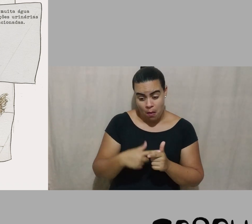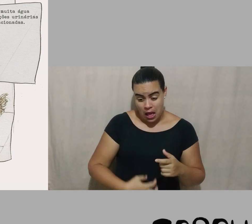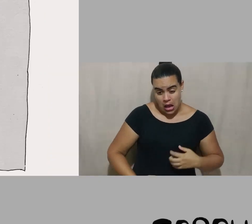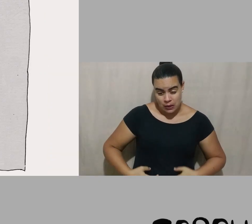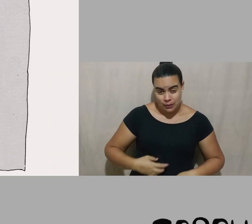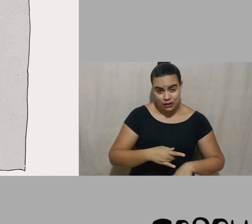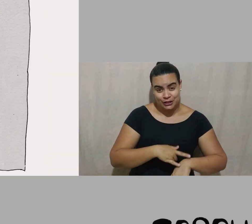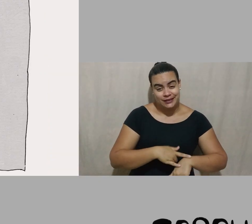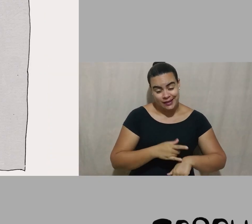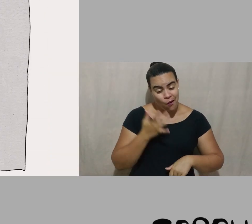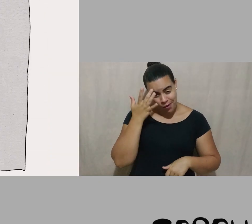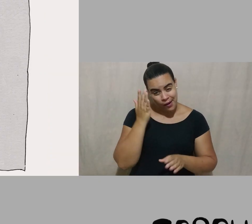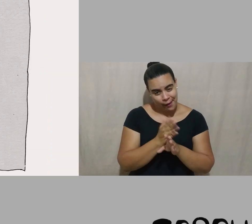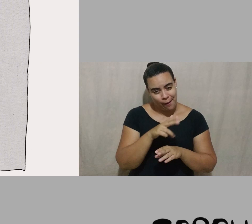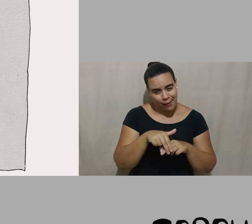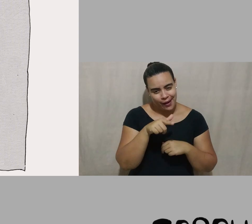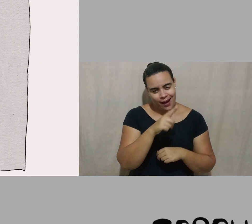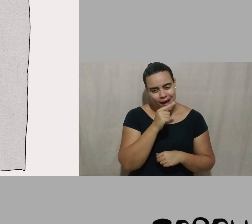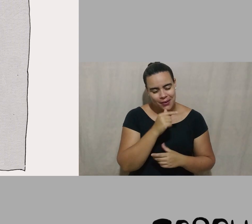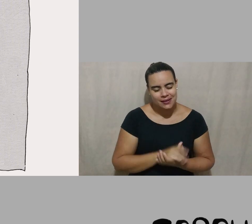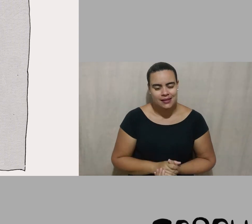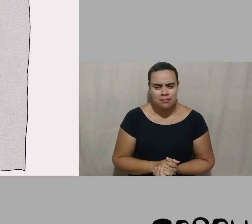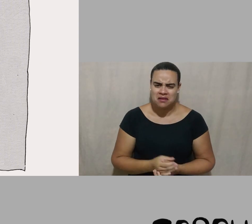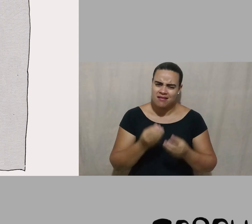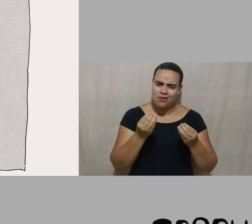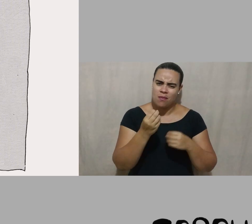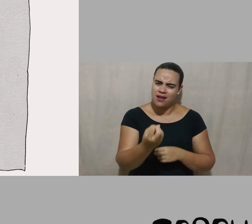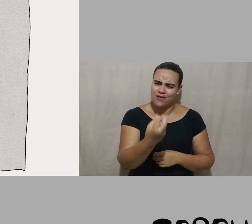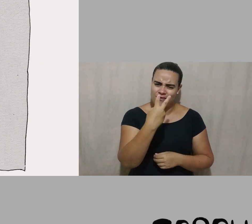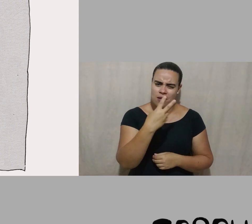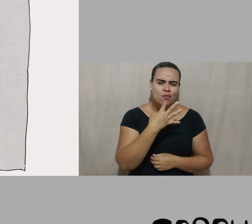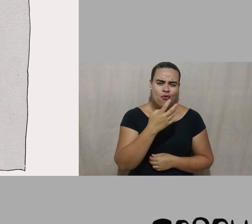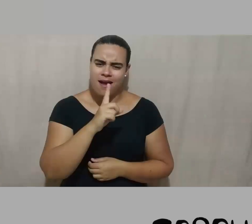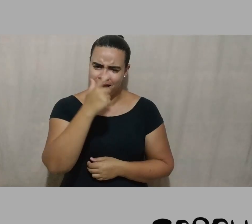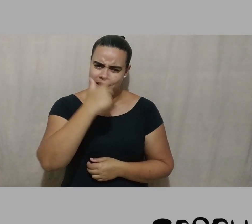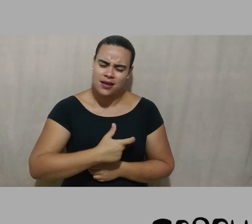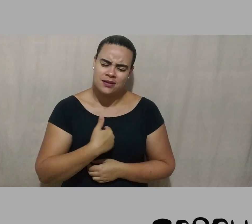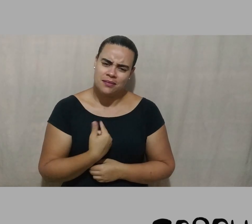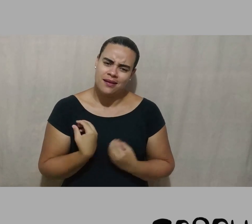Como era possível que ele olhasse para mim e não enxergasse?